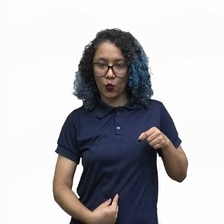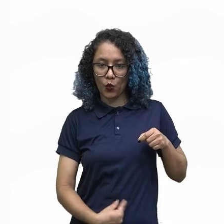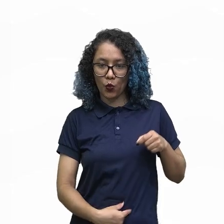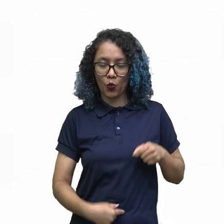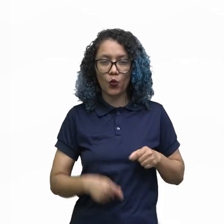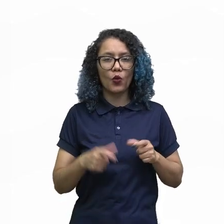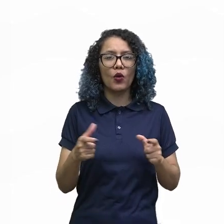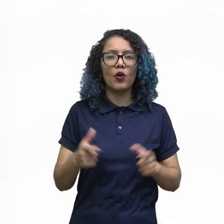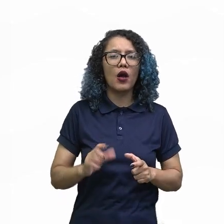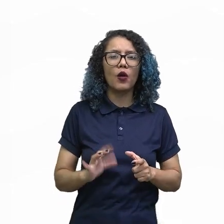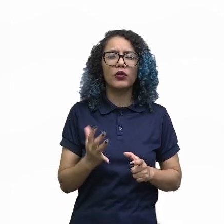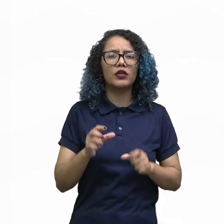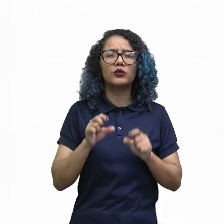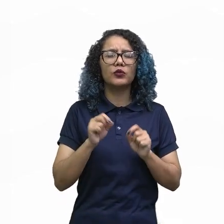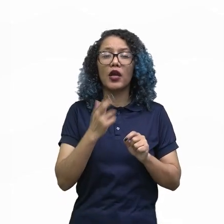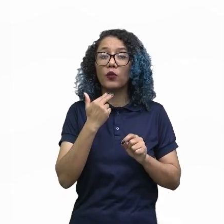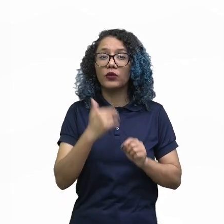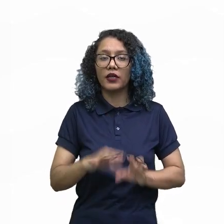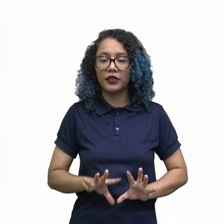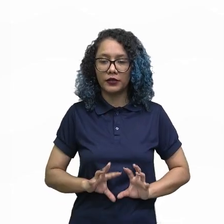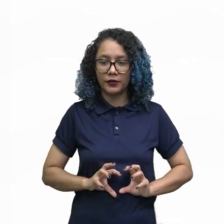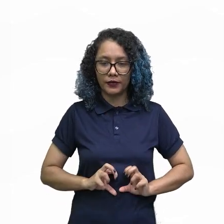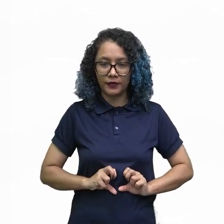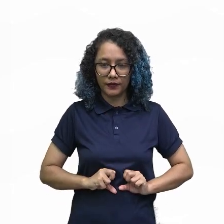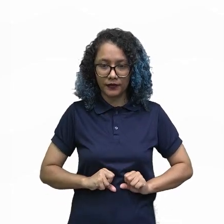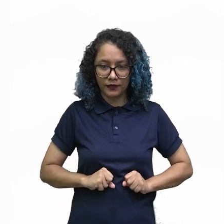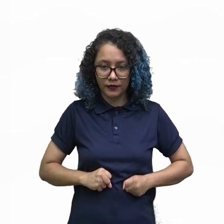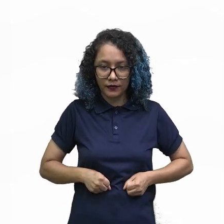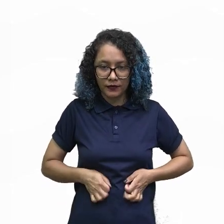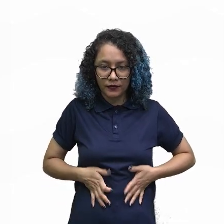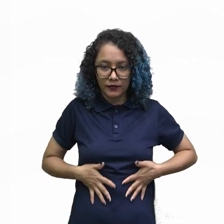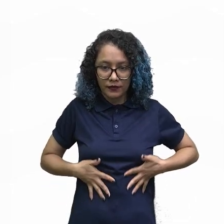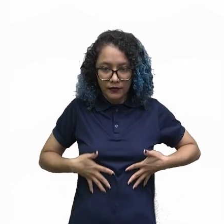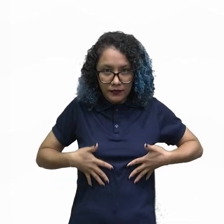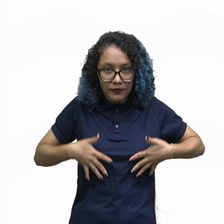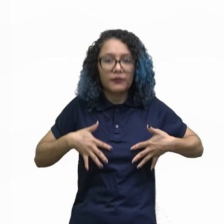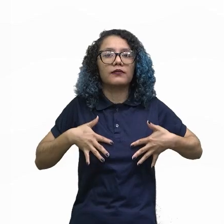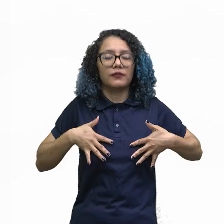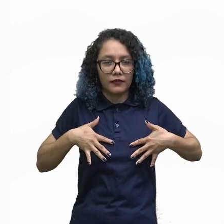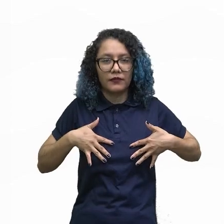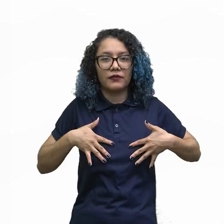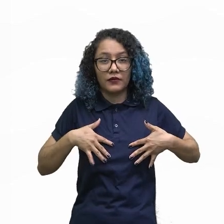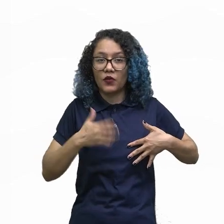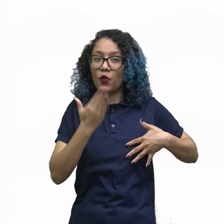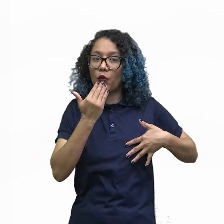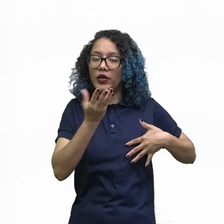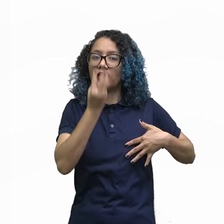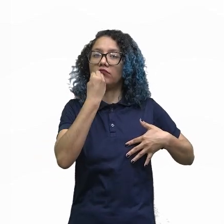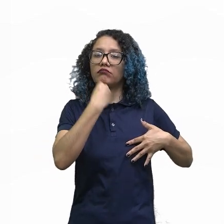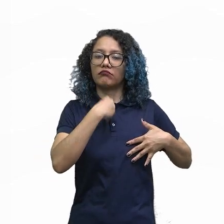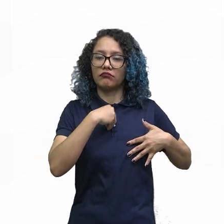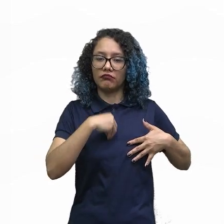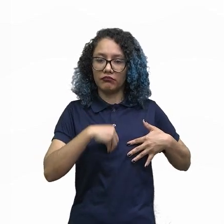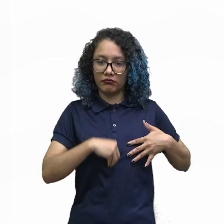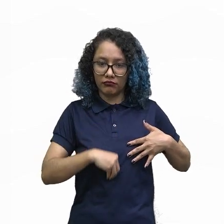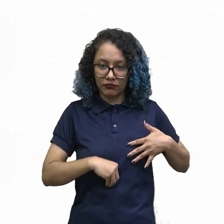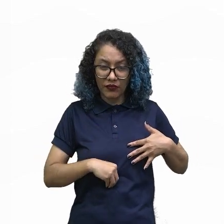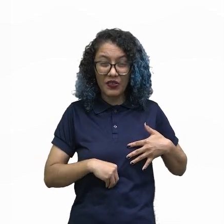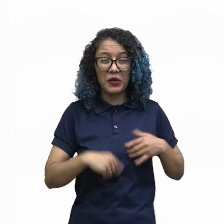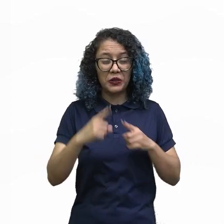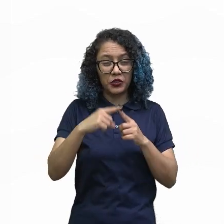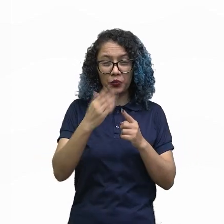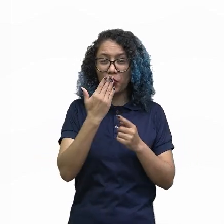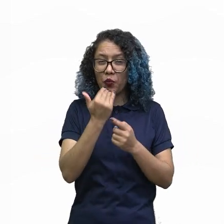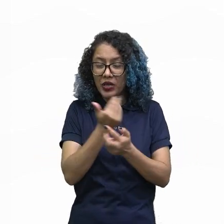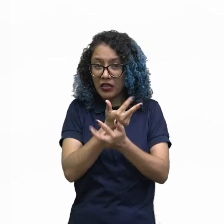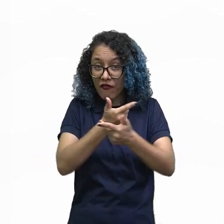onde ocorre a absorção de nutrientes, né? Quando nós nos alimentamos, colocamos para dentro do nosso corpo diferentes tipos de